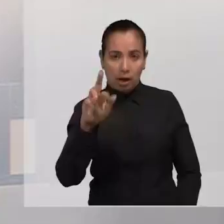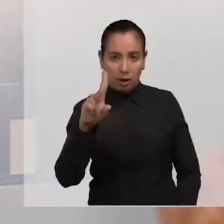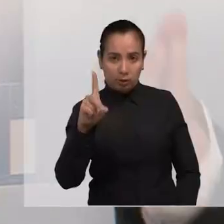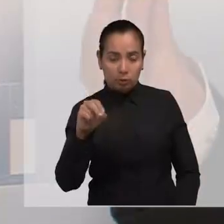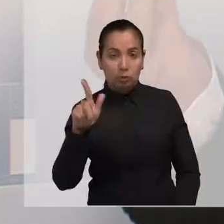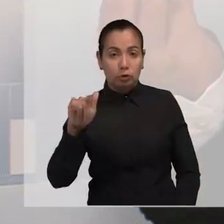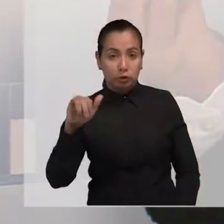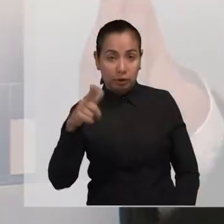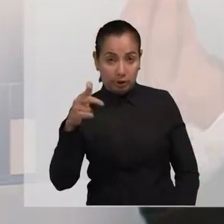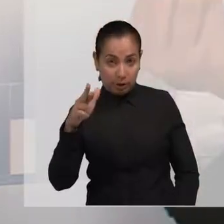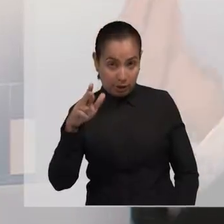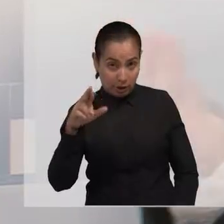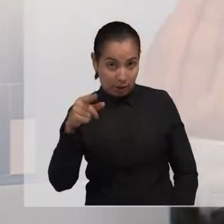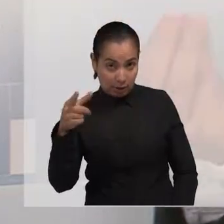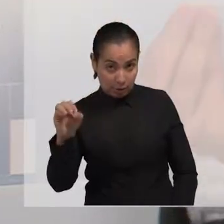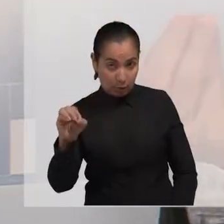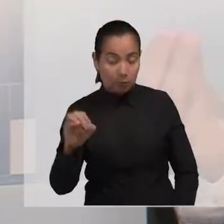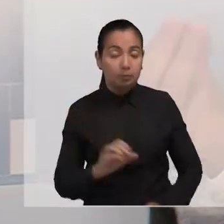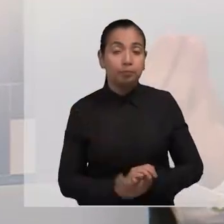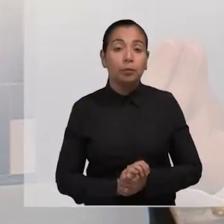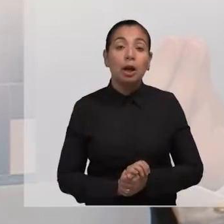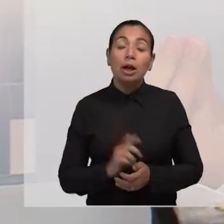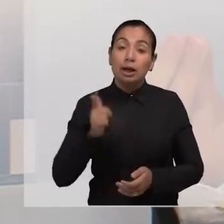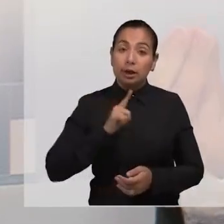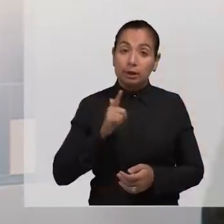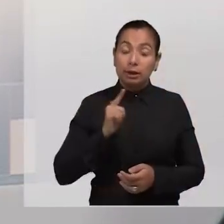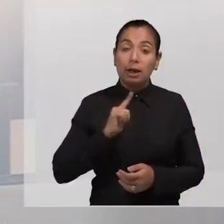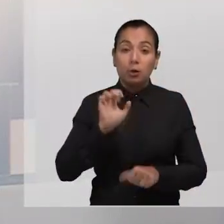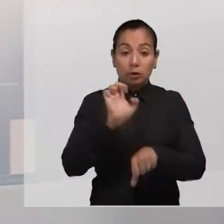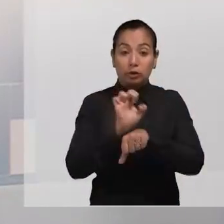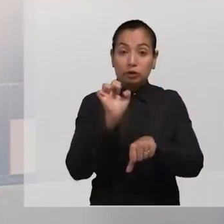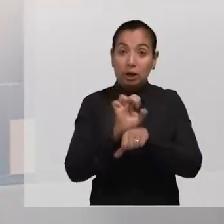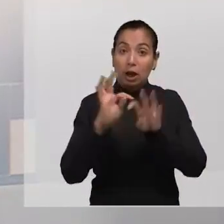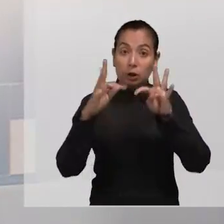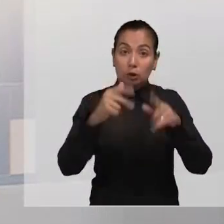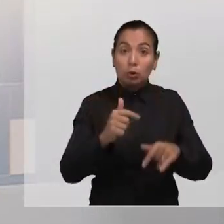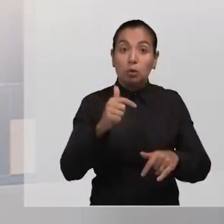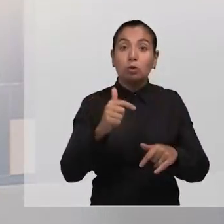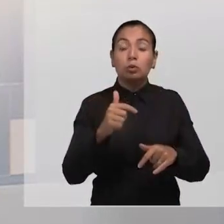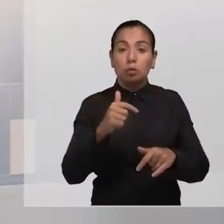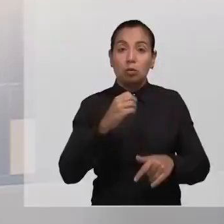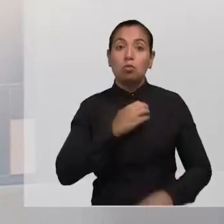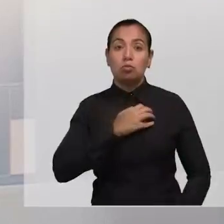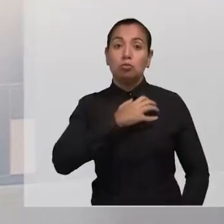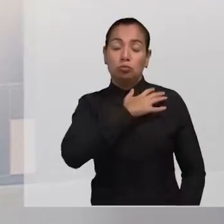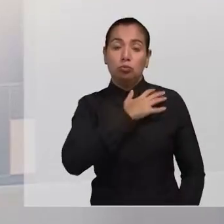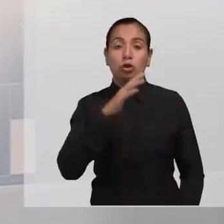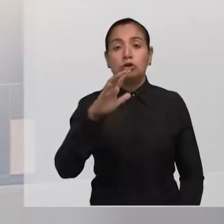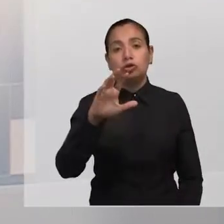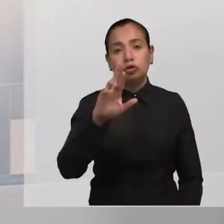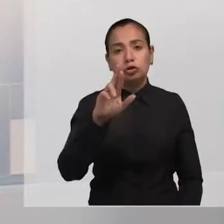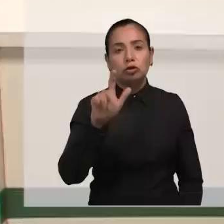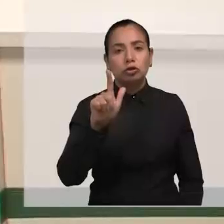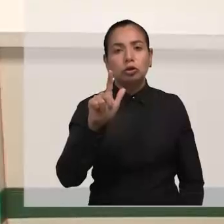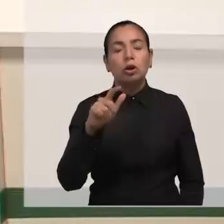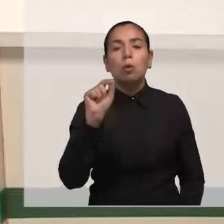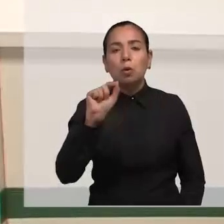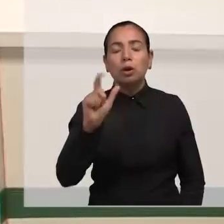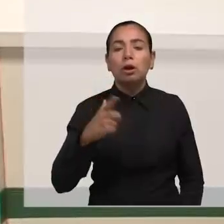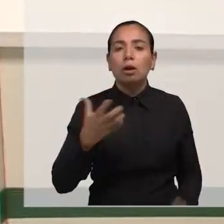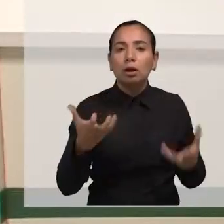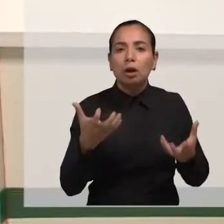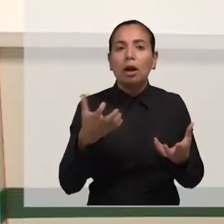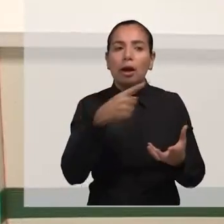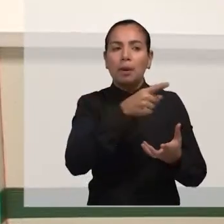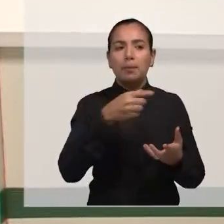casa. Mas o problema... O ex-senador, ex-governador Lúcio Alcântara, não aceitou ser candidato, mesmo estando bem nas pesquisas. E agora também nem Luiz